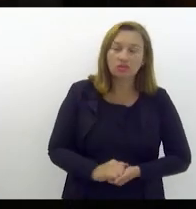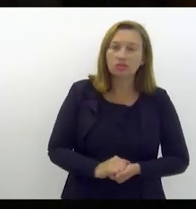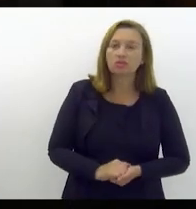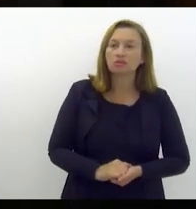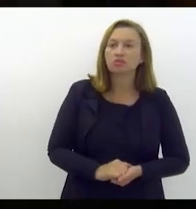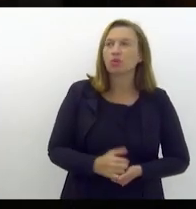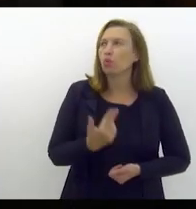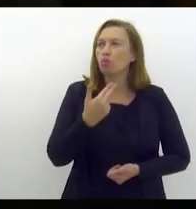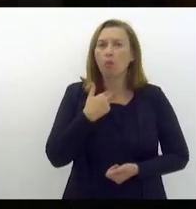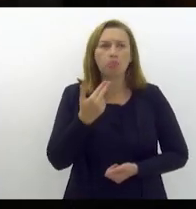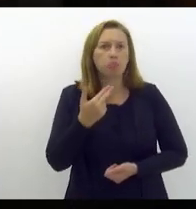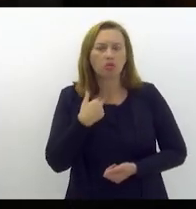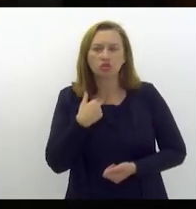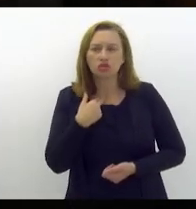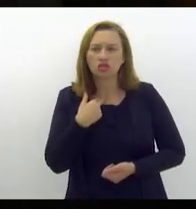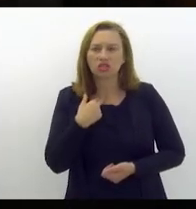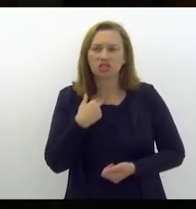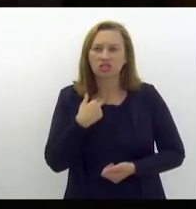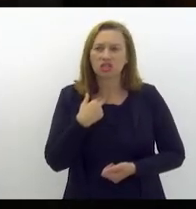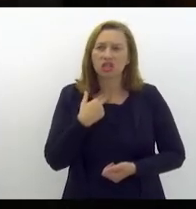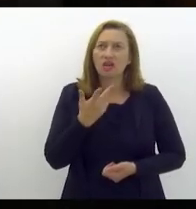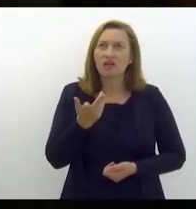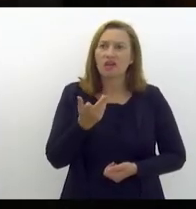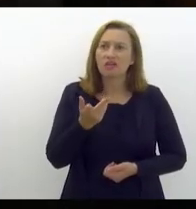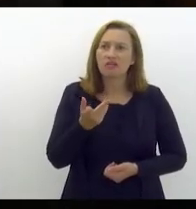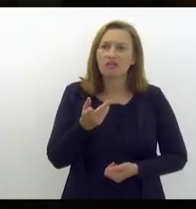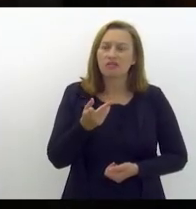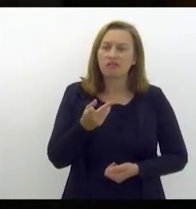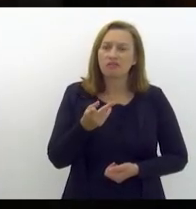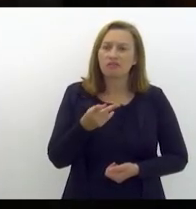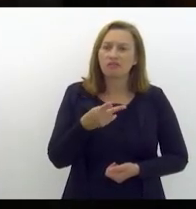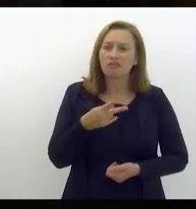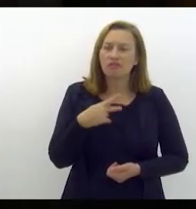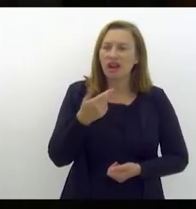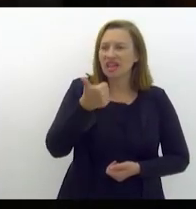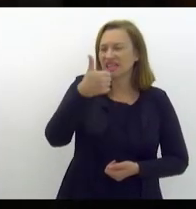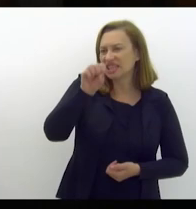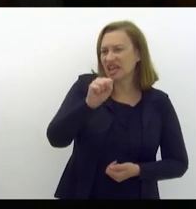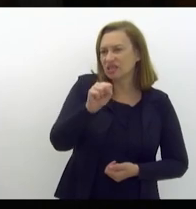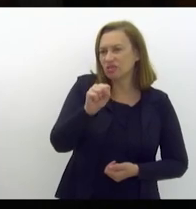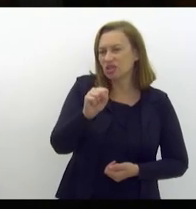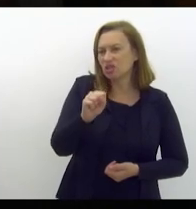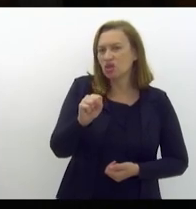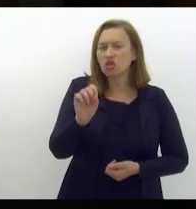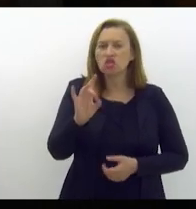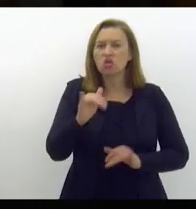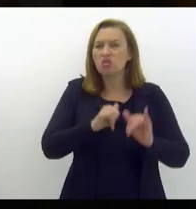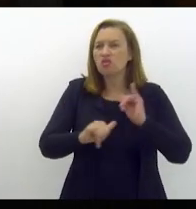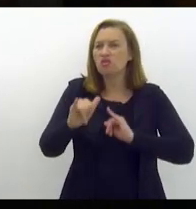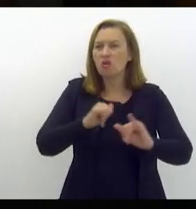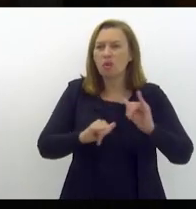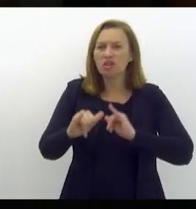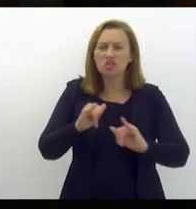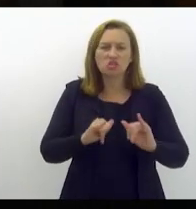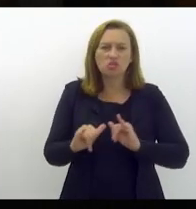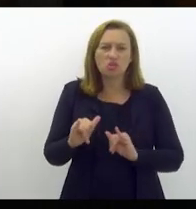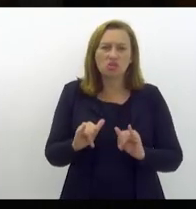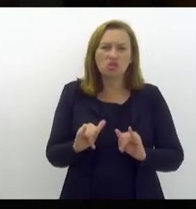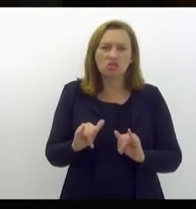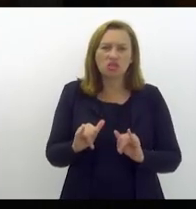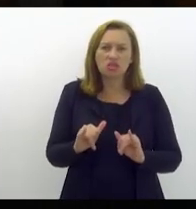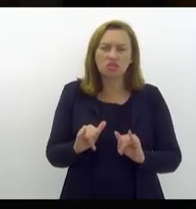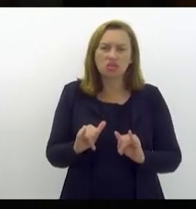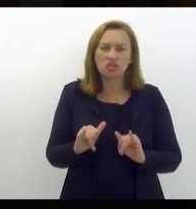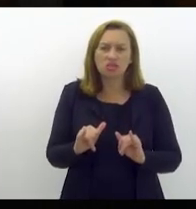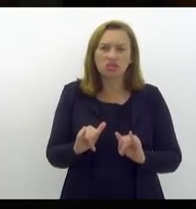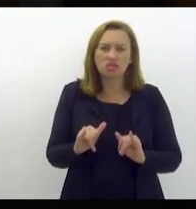gente não pode tratar essa 18ª como dados estatísticos frios de uma